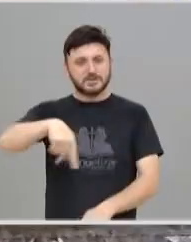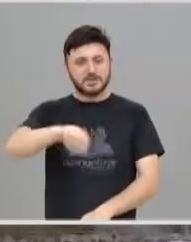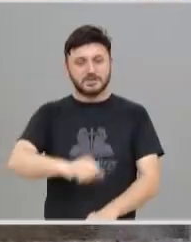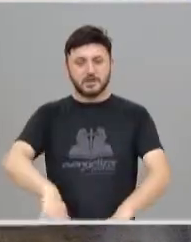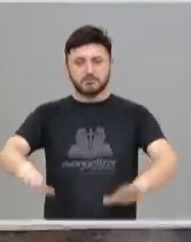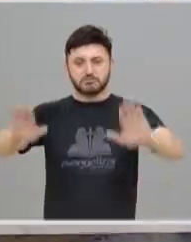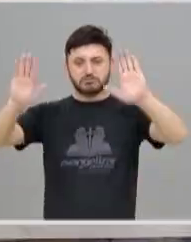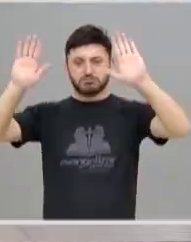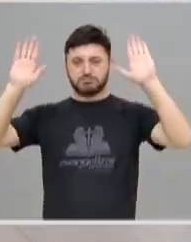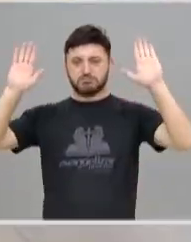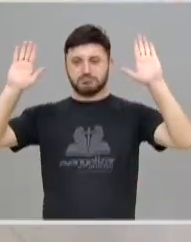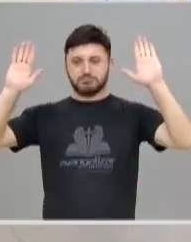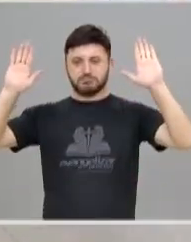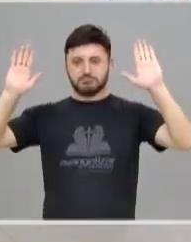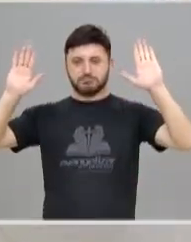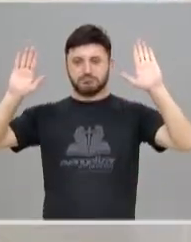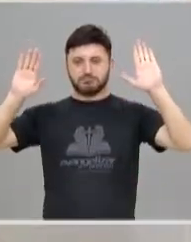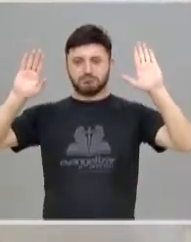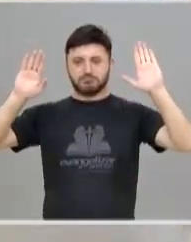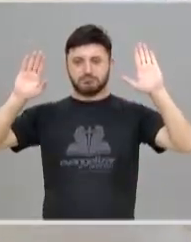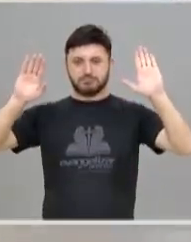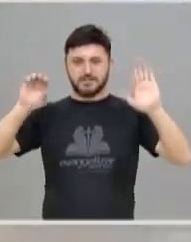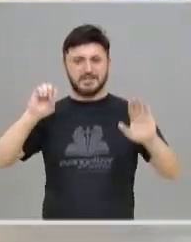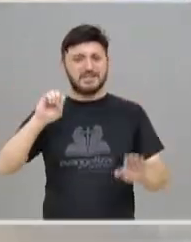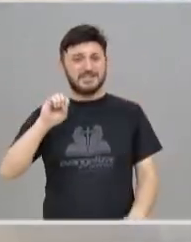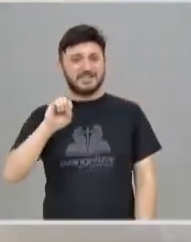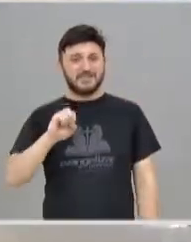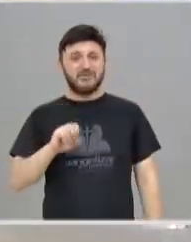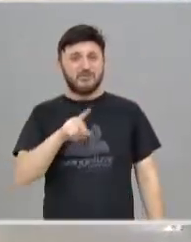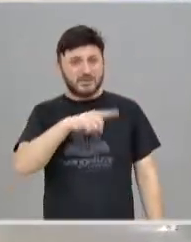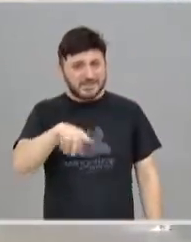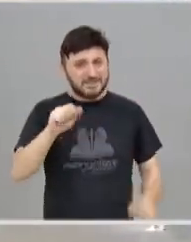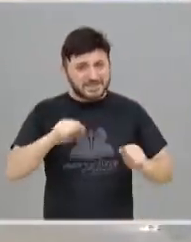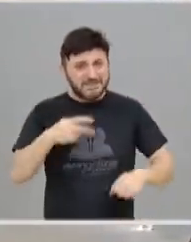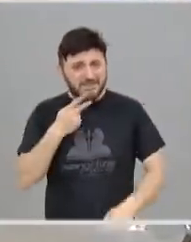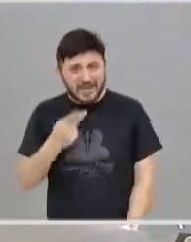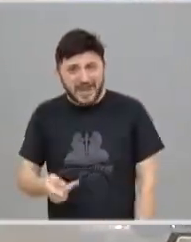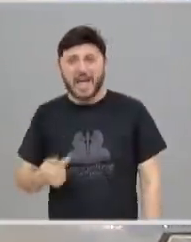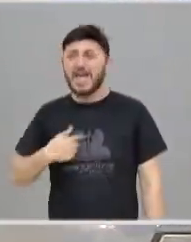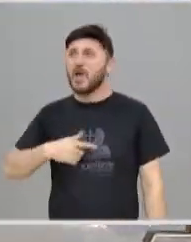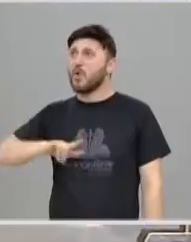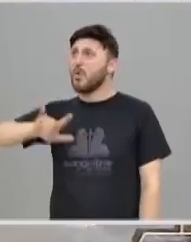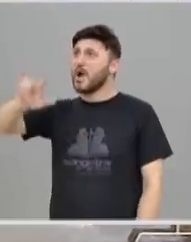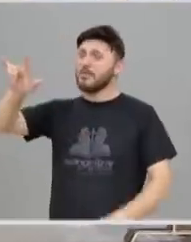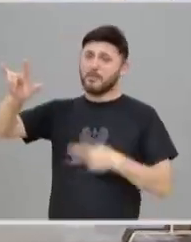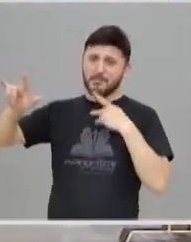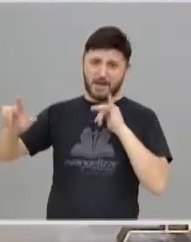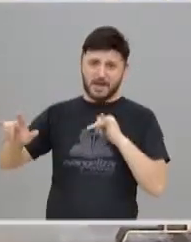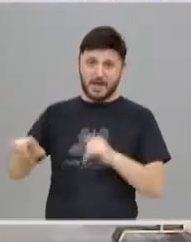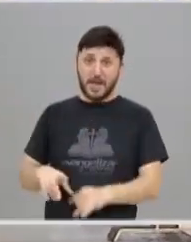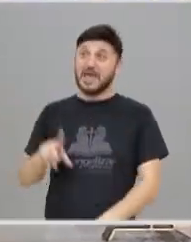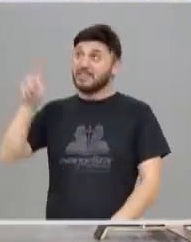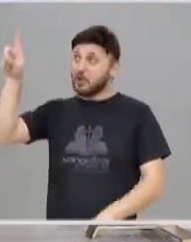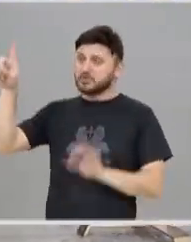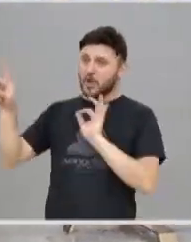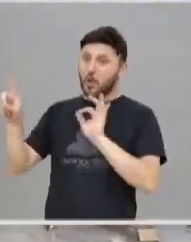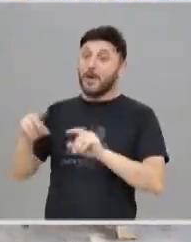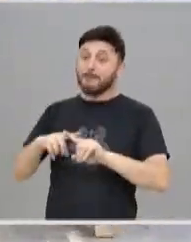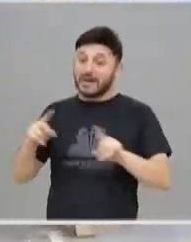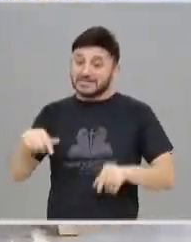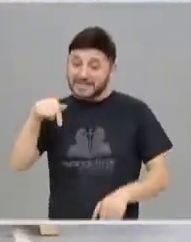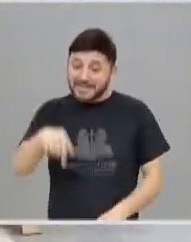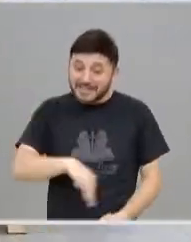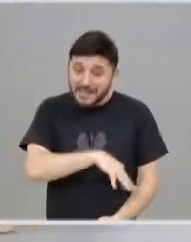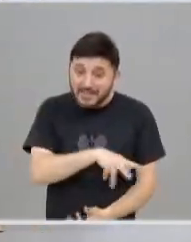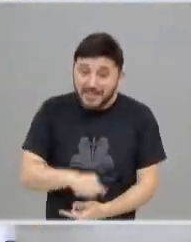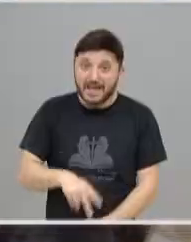mão. Seja vivo ou morto, eu quero que você diga, eu te amo, Pai. E não é para Deus, não. Agora é para o teu Pai. Mas meu